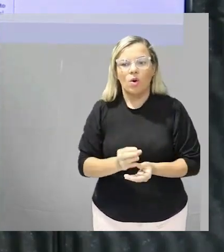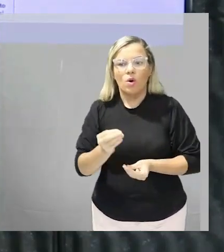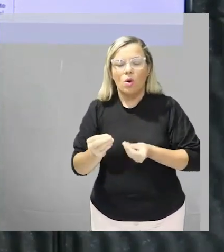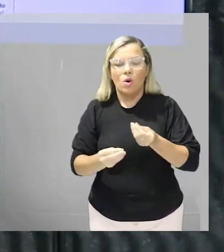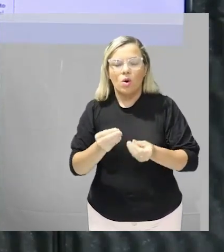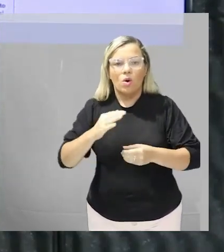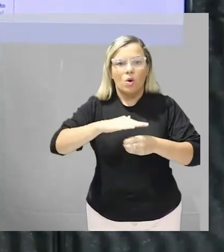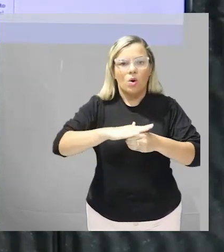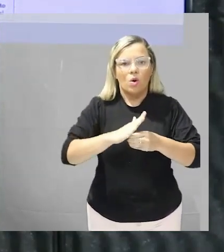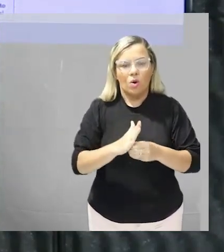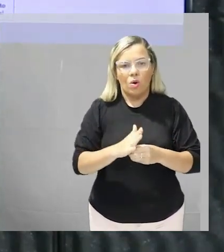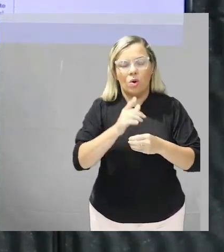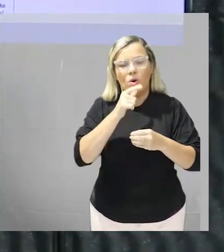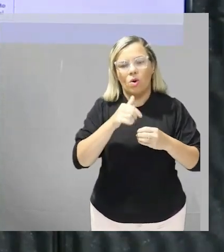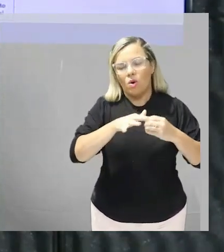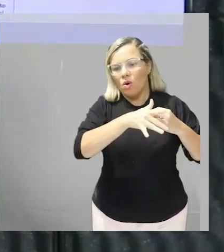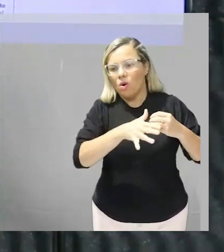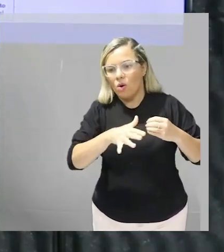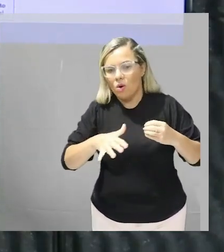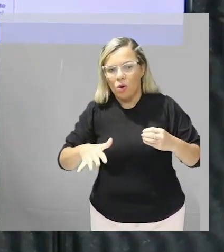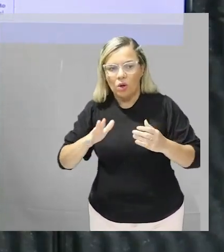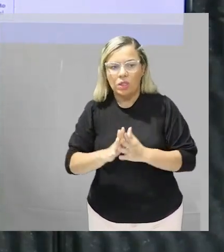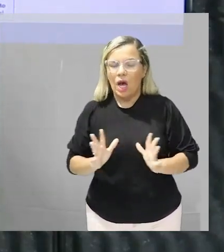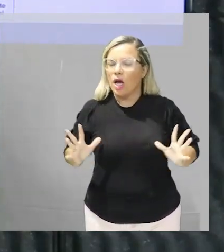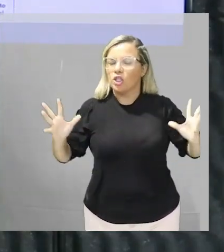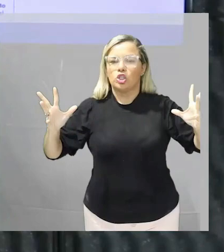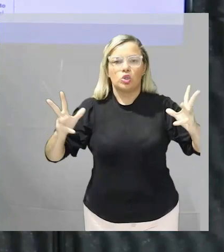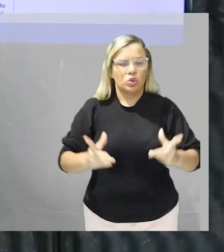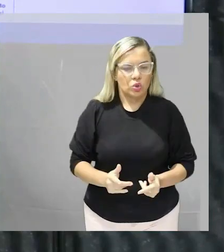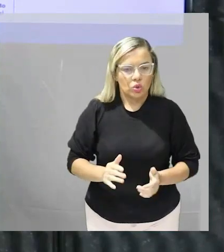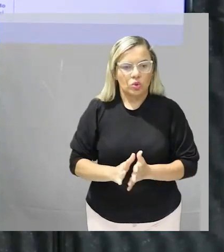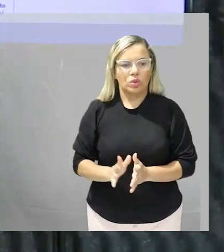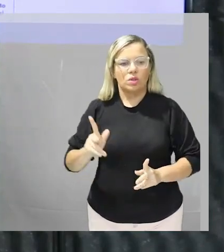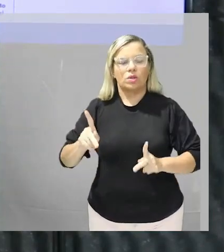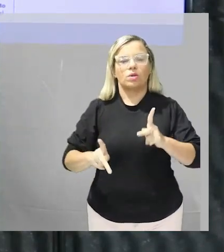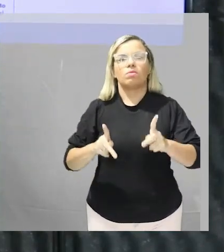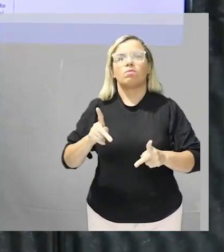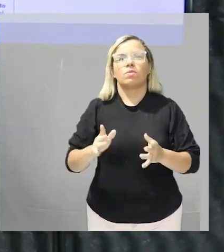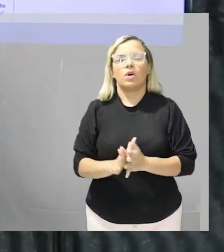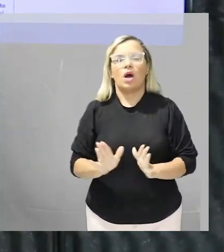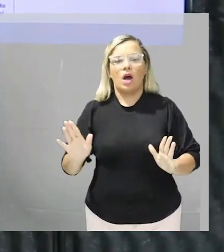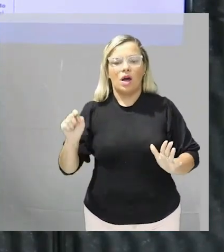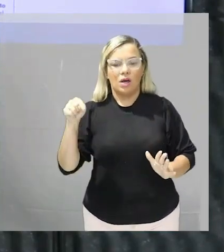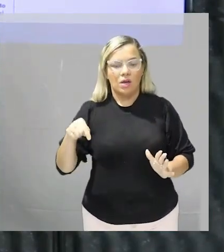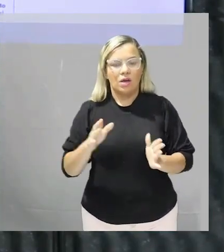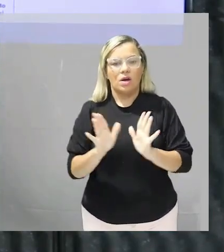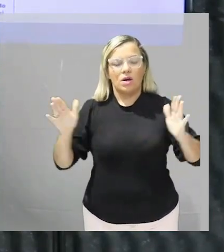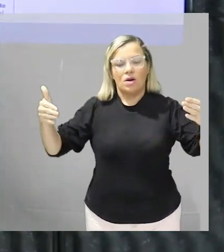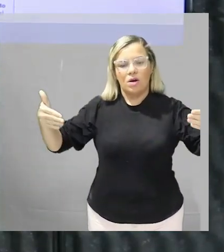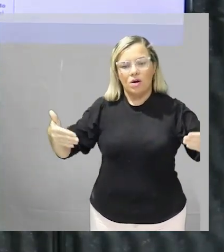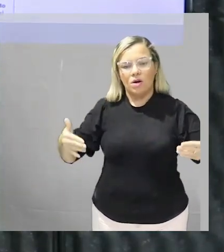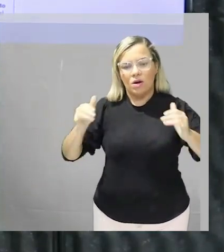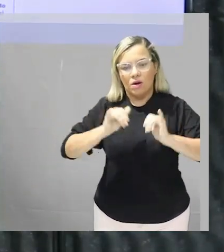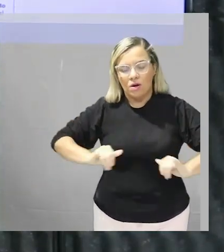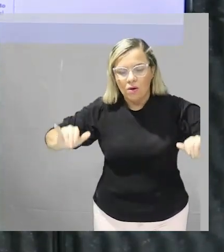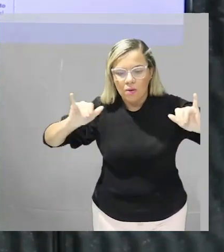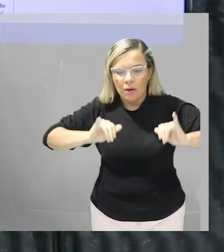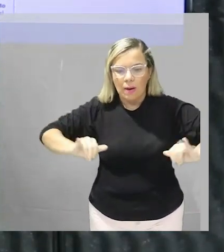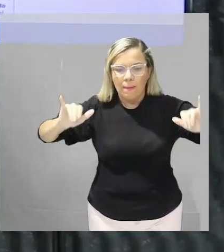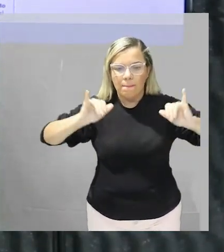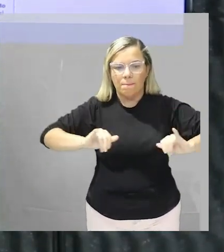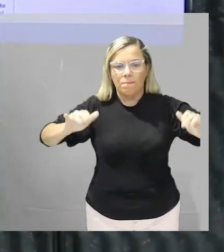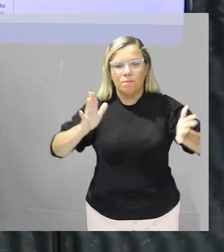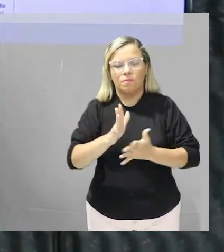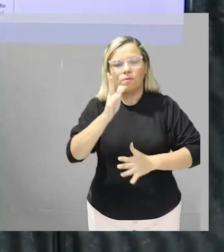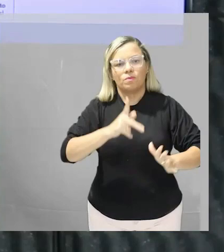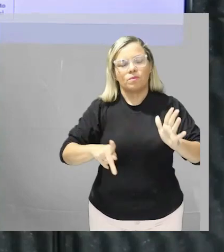a toda a população Então veja aqui né Chama a tua atenção para essas informações até na